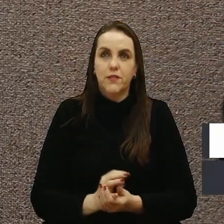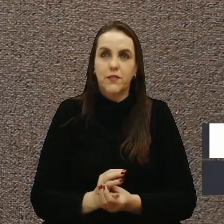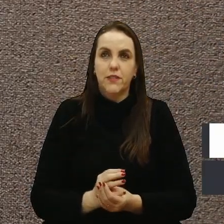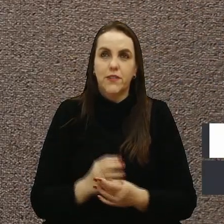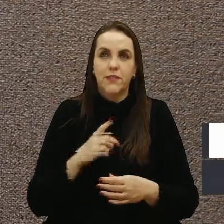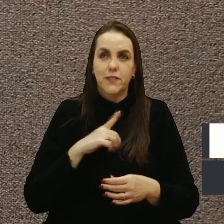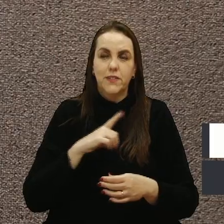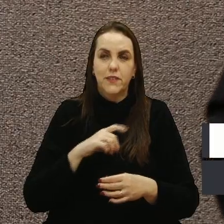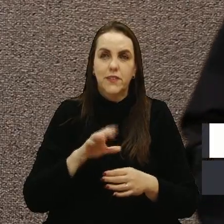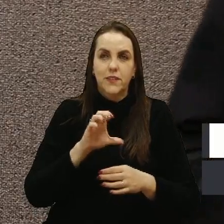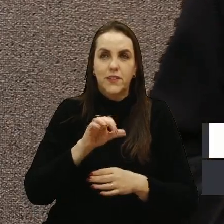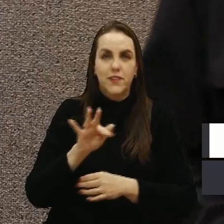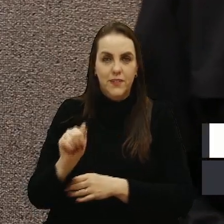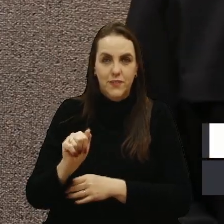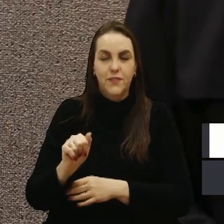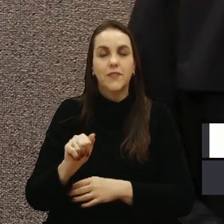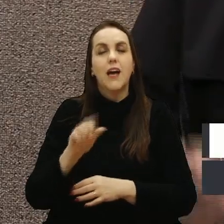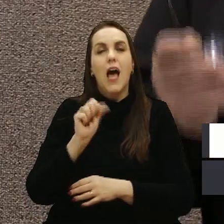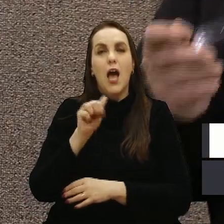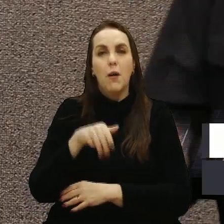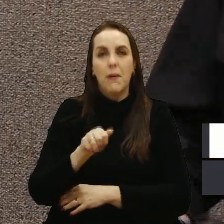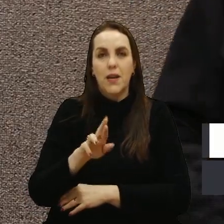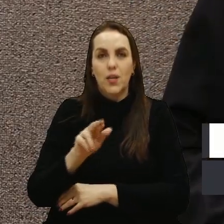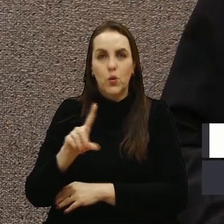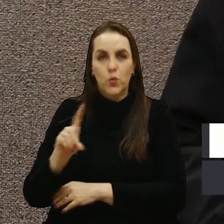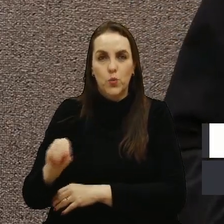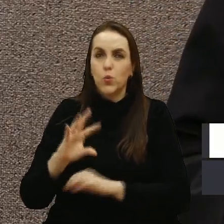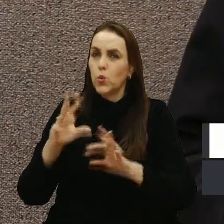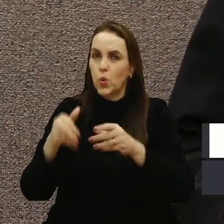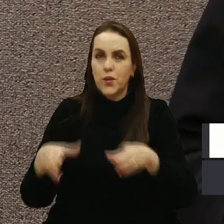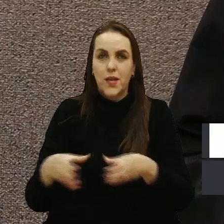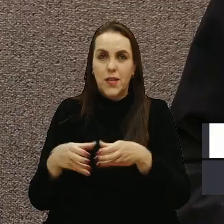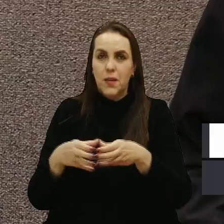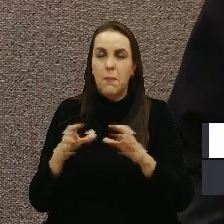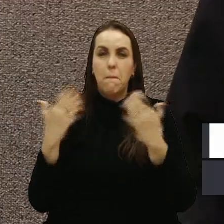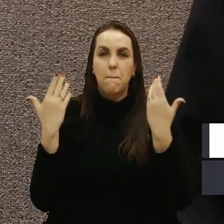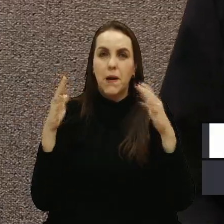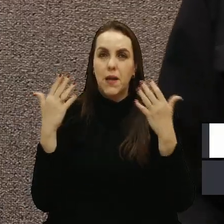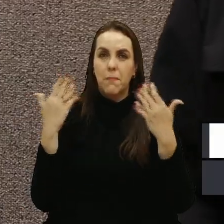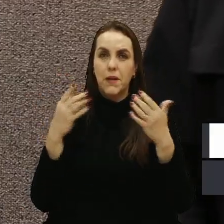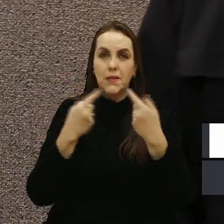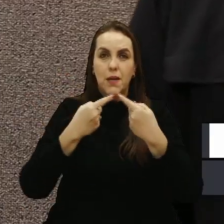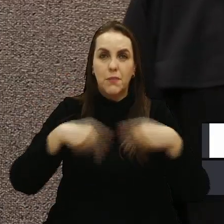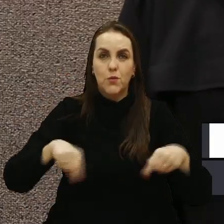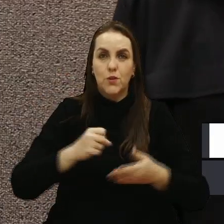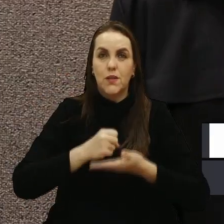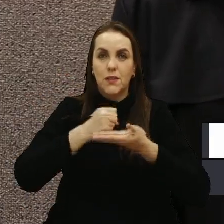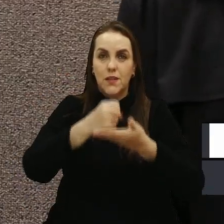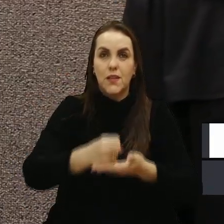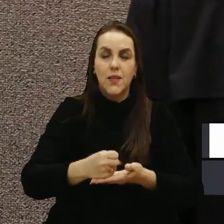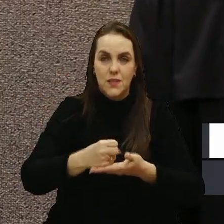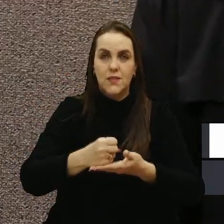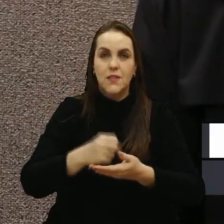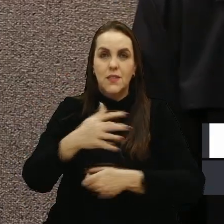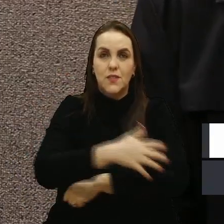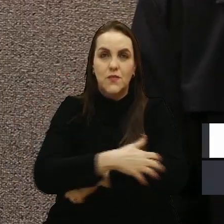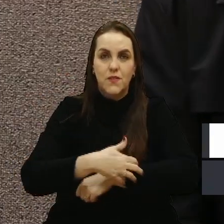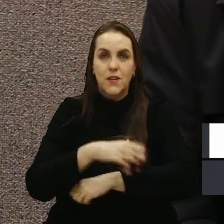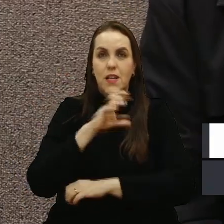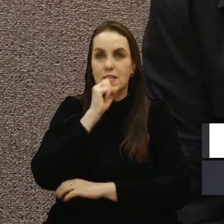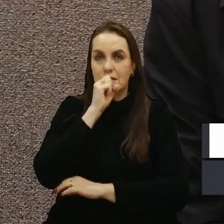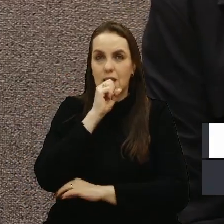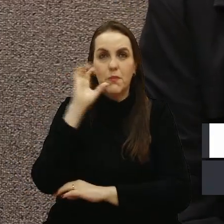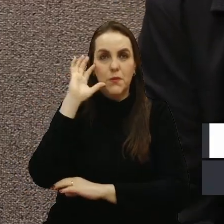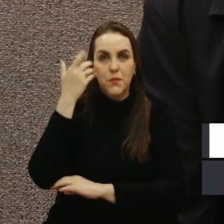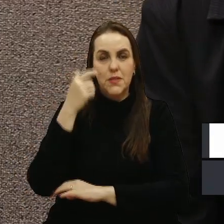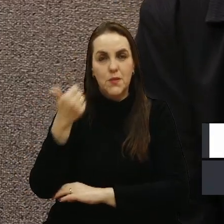CUFA através do Amarildo e toda a sua equipe. Parabéns pela abertura da Taça das Favelas que aconteceu sábado lá no Complexo Esportivo da